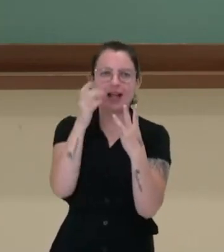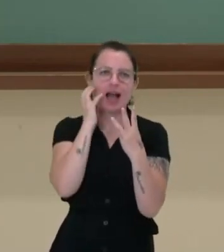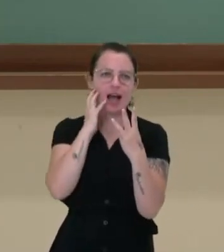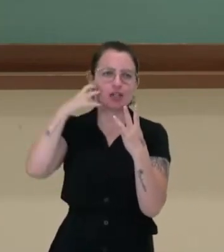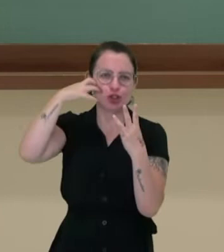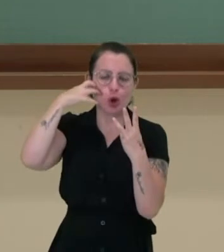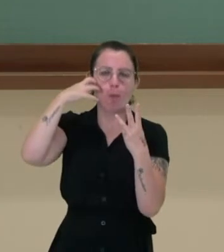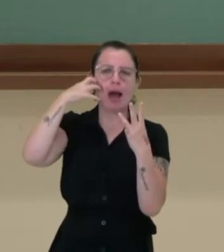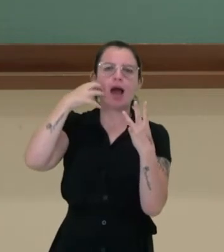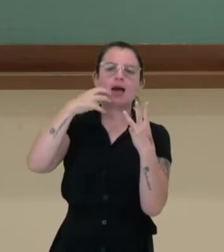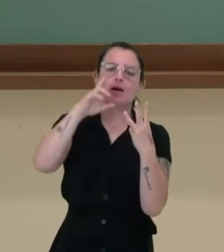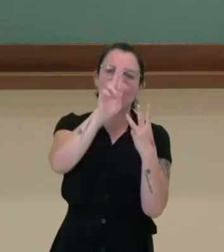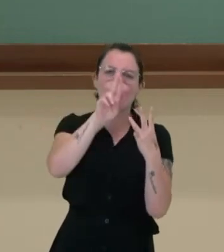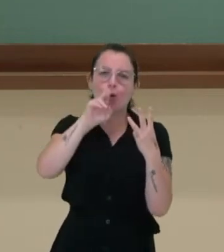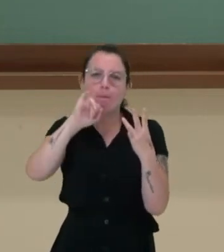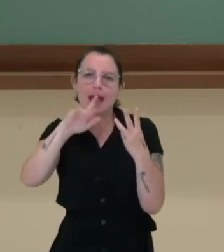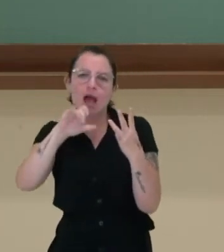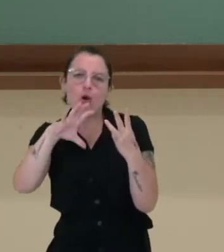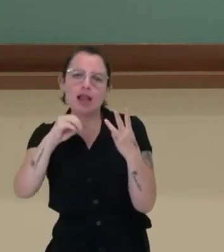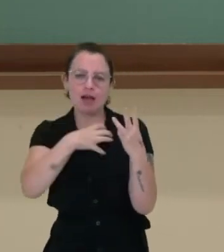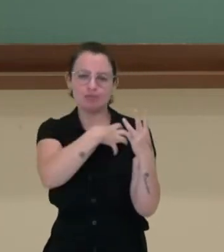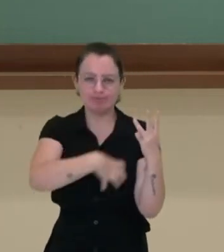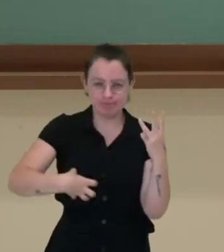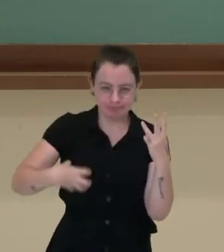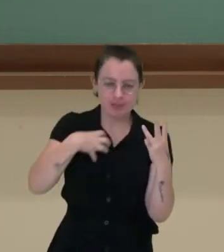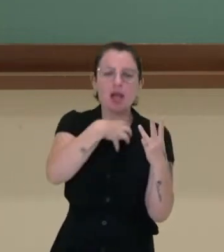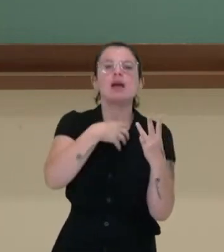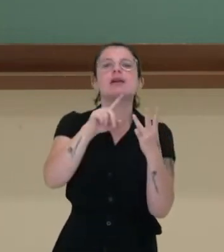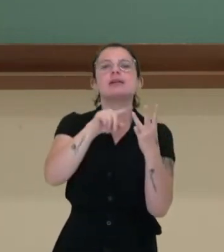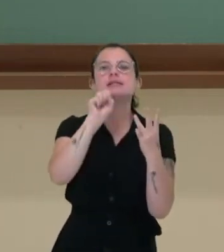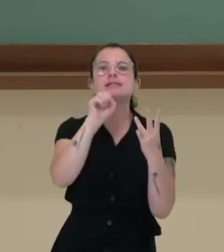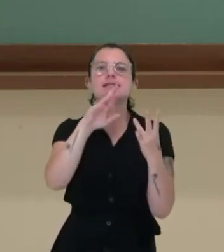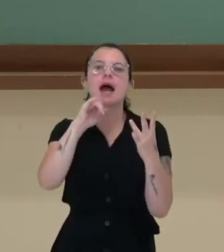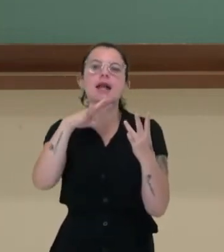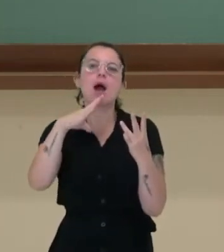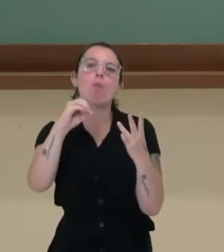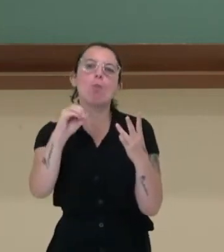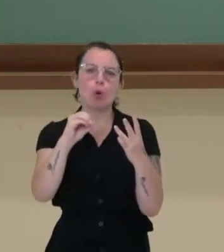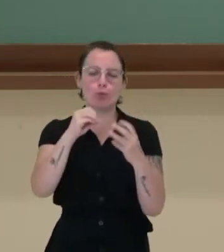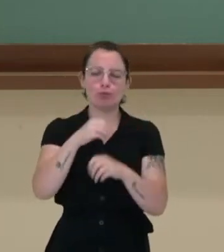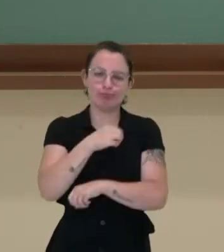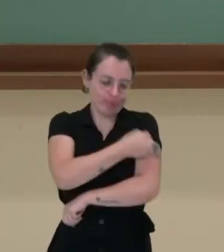podemos nos prevenir? Um tempinho para vocês responderem.